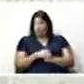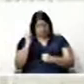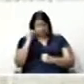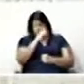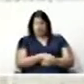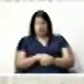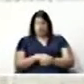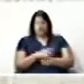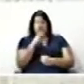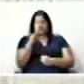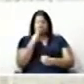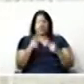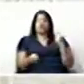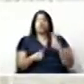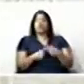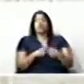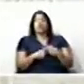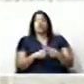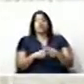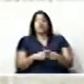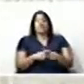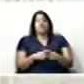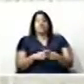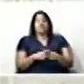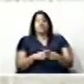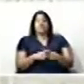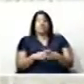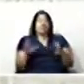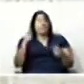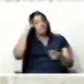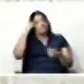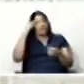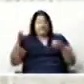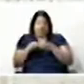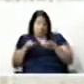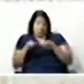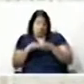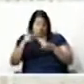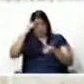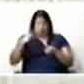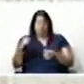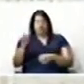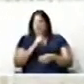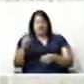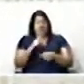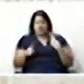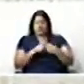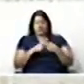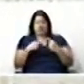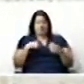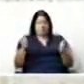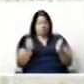estou falando isso, certo? Não é por uma atitude corporativista, porque eu não sou um profissional